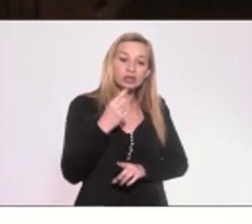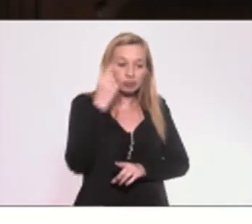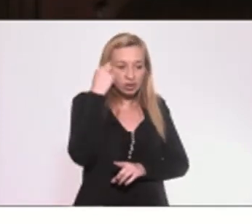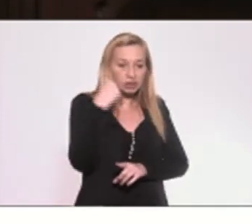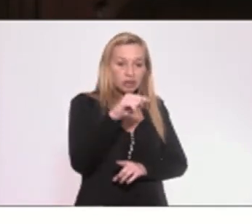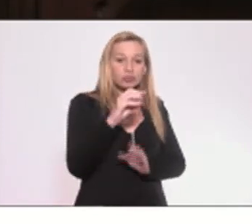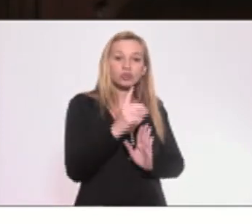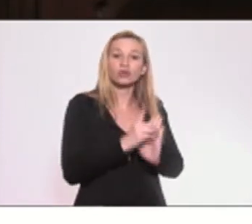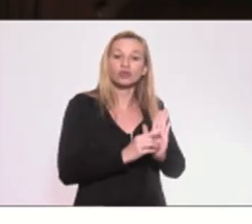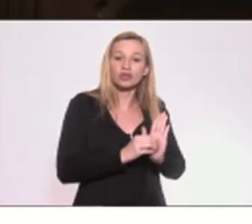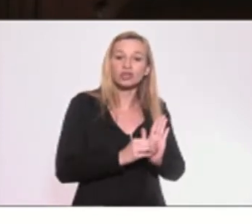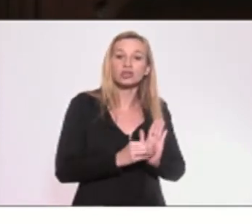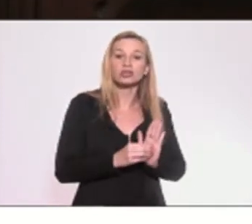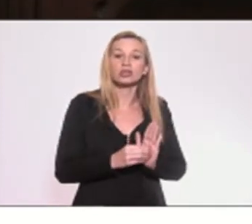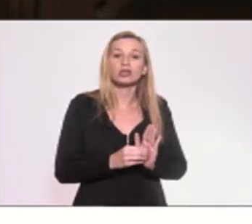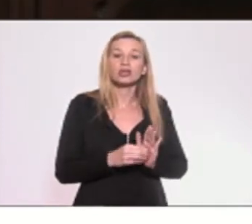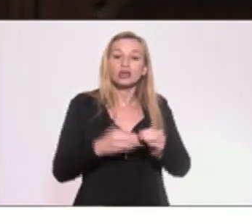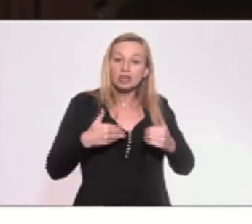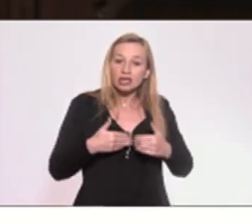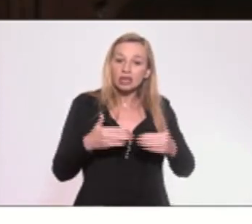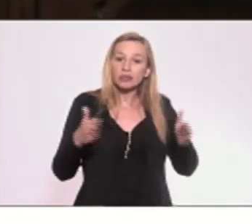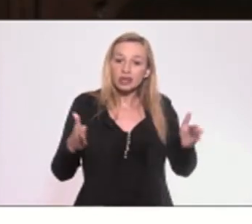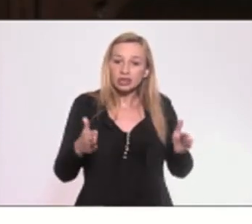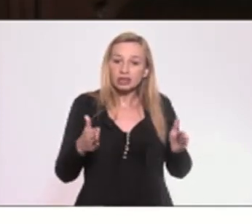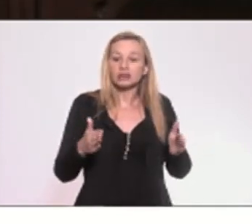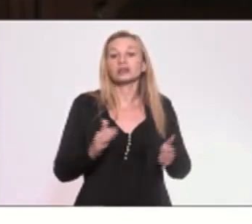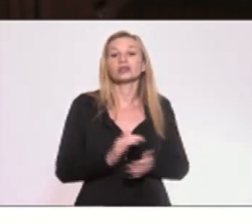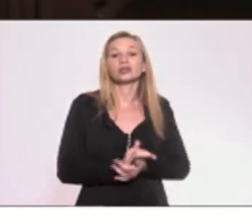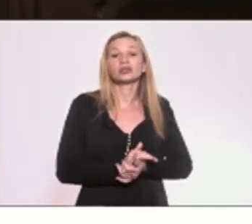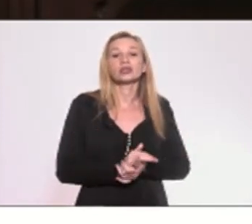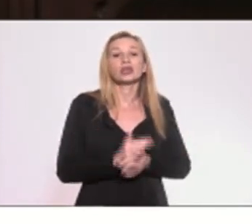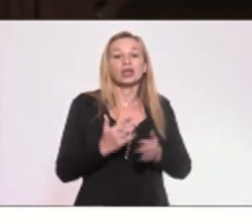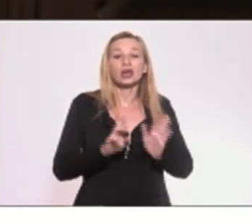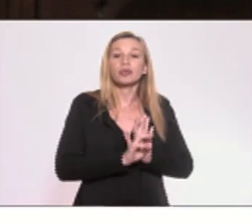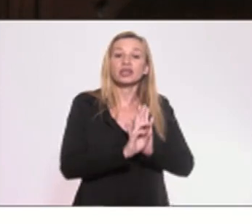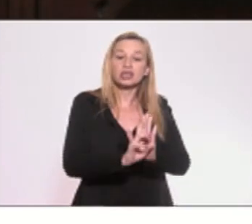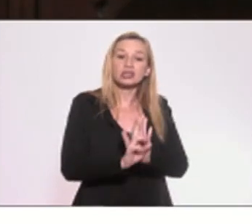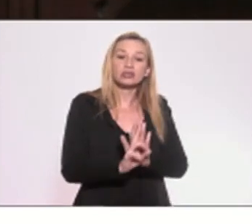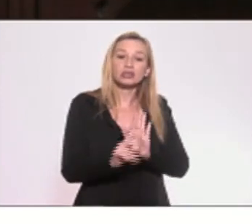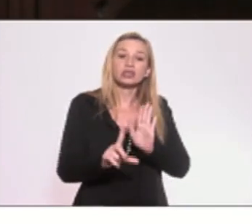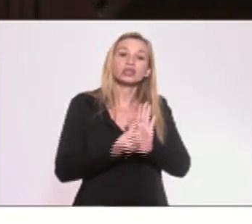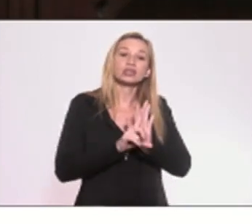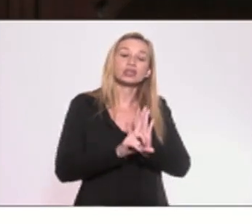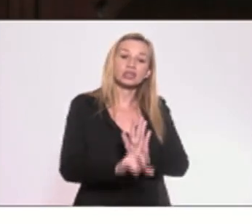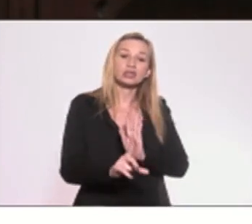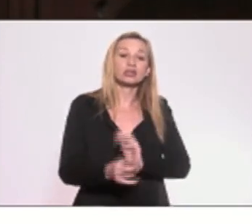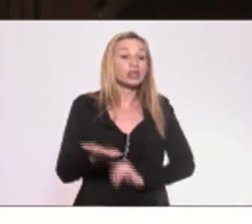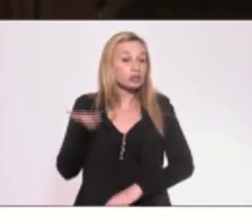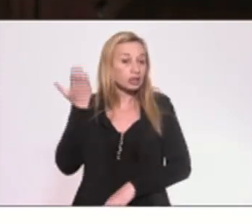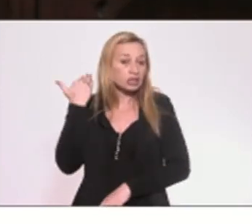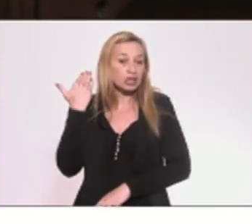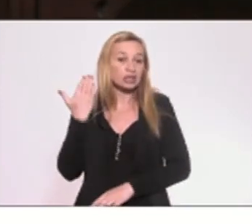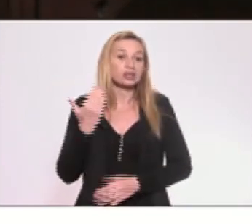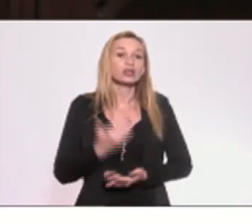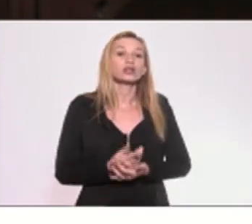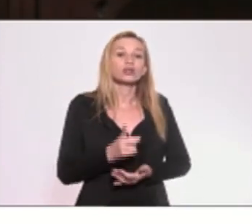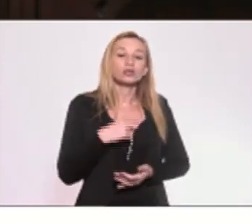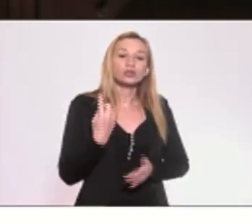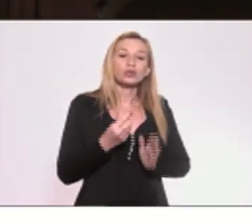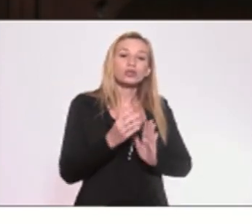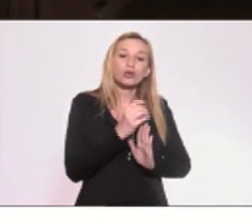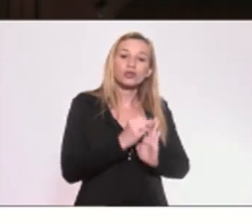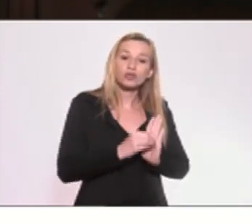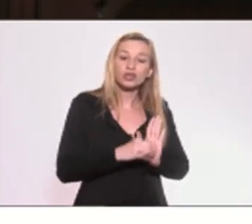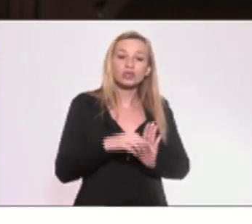ofício para solicitar a reabertura desses que eram representações da legislatura anterior. Ainda assim, o nosso ofício de